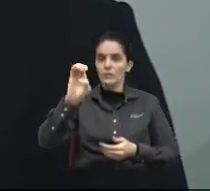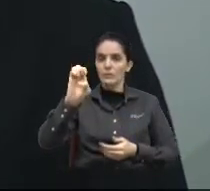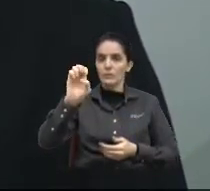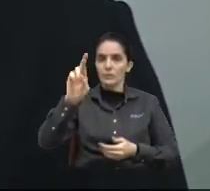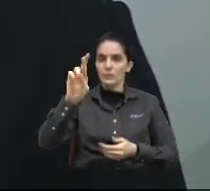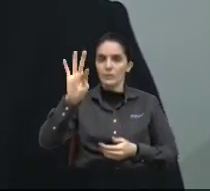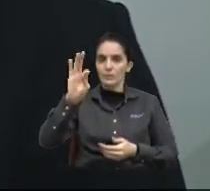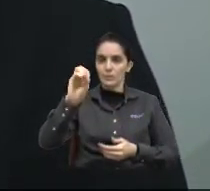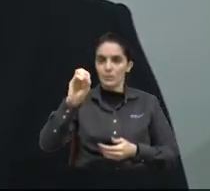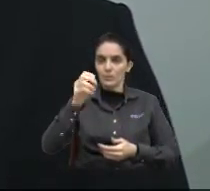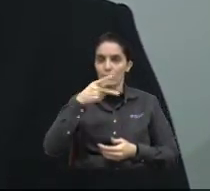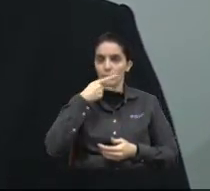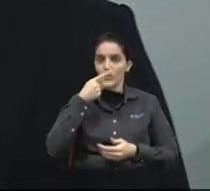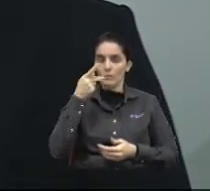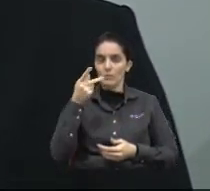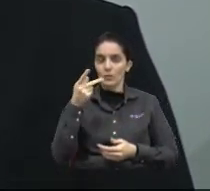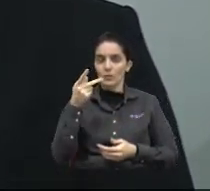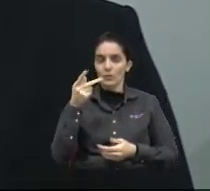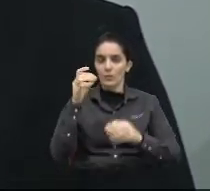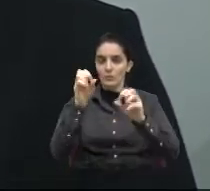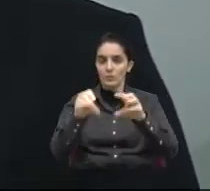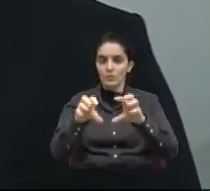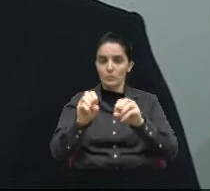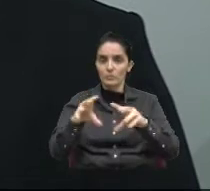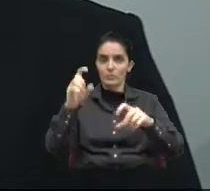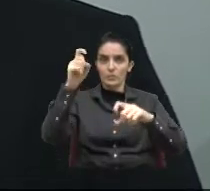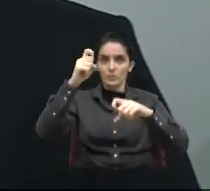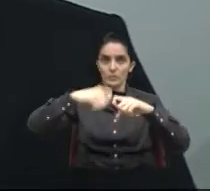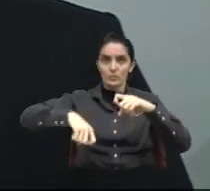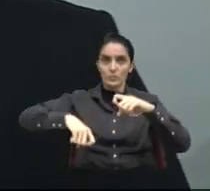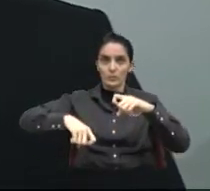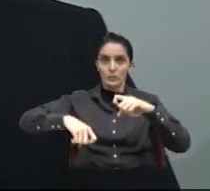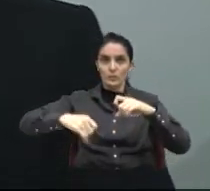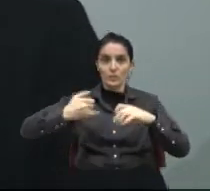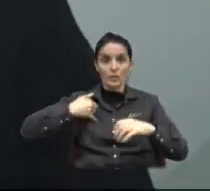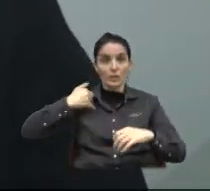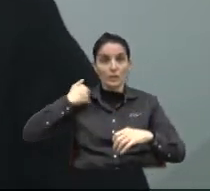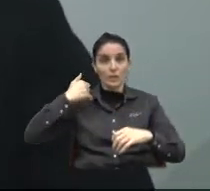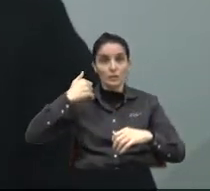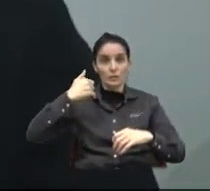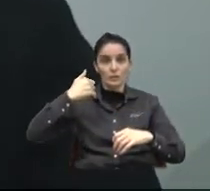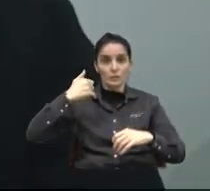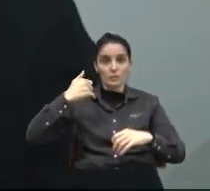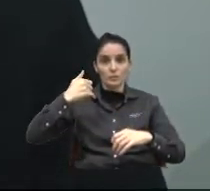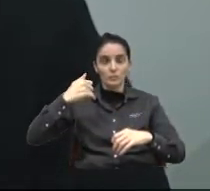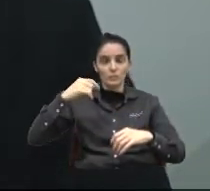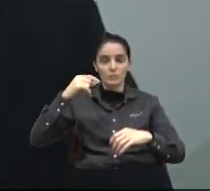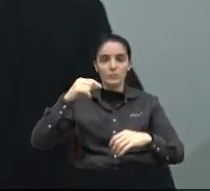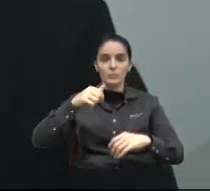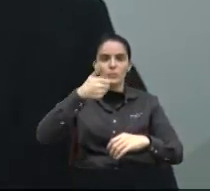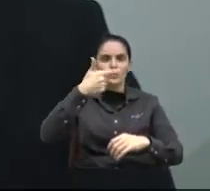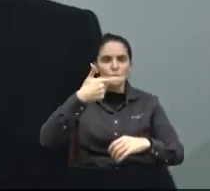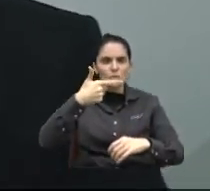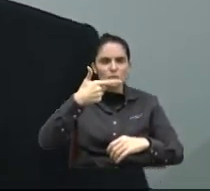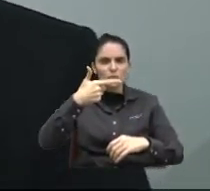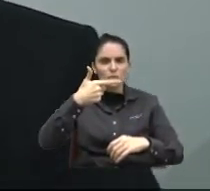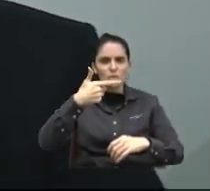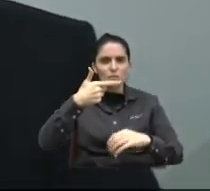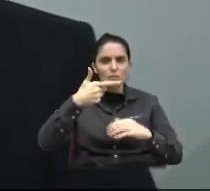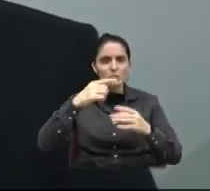sobre educação sexual censura 12 anos a gente não acreditar